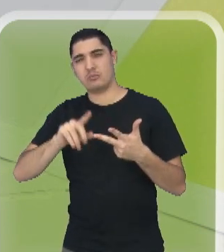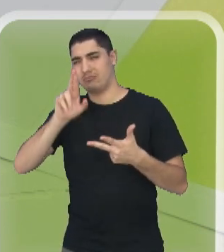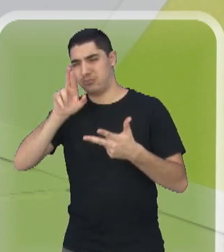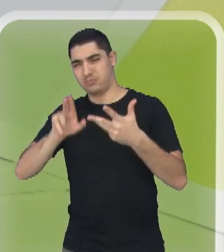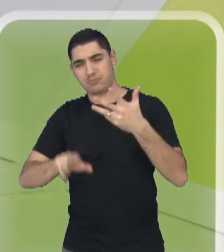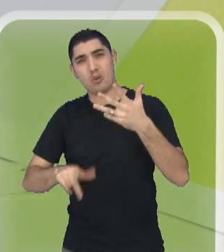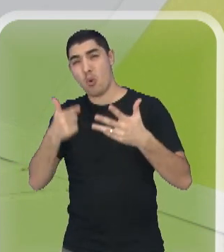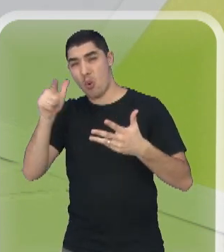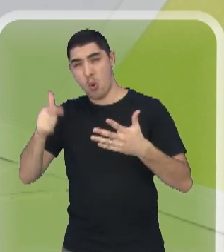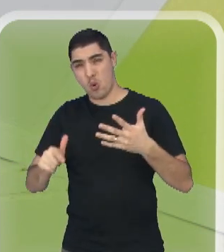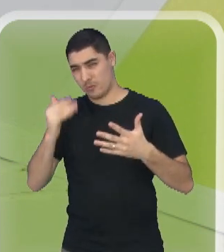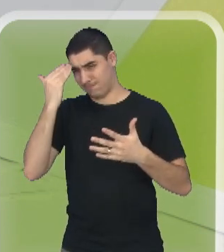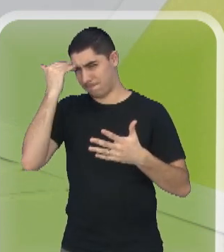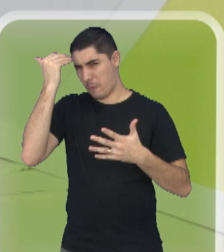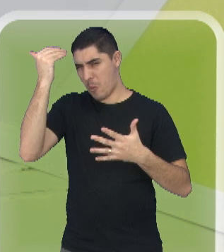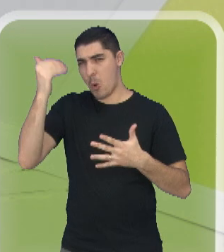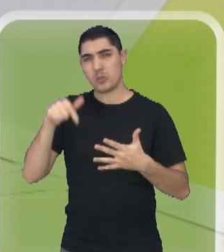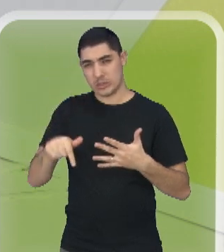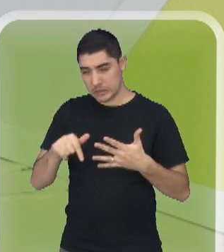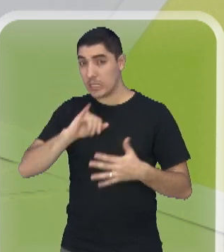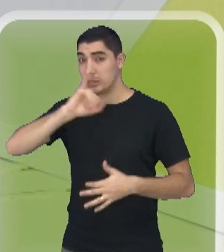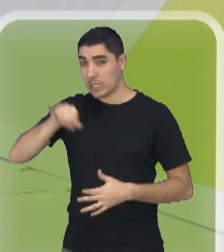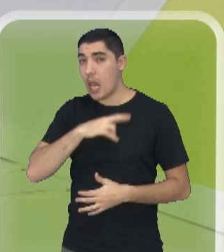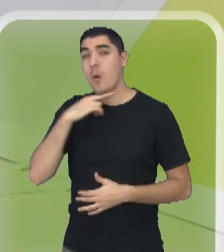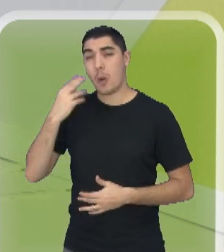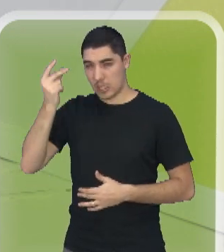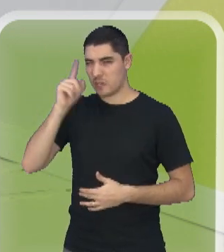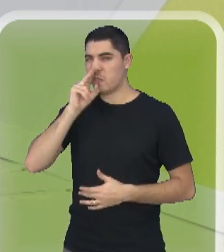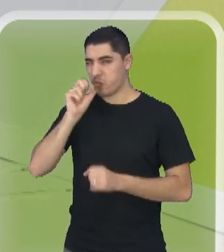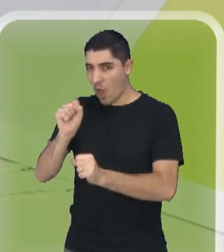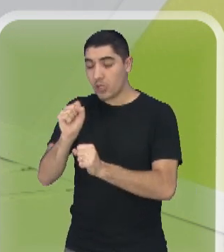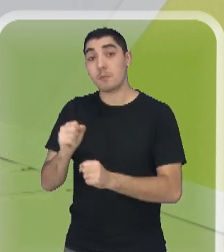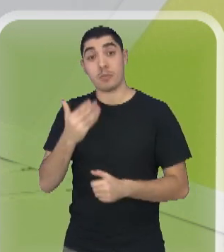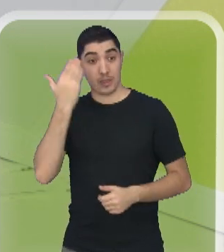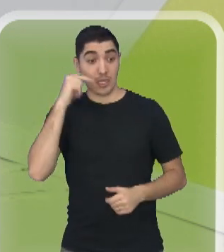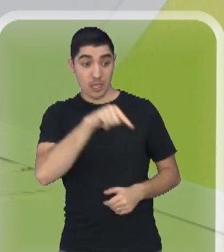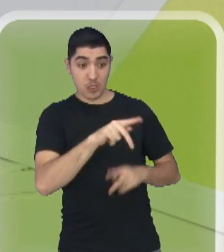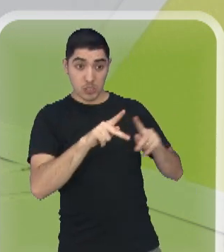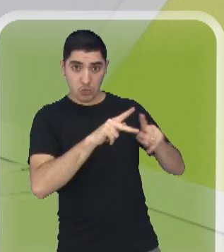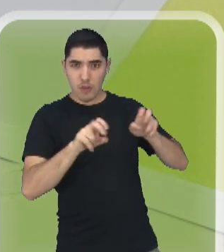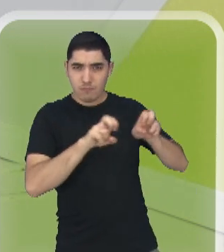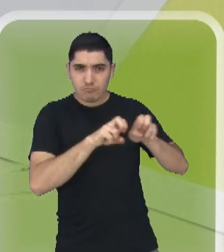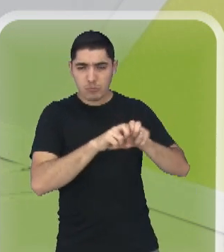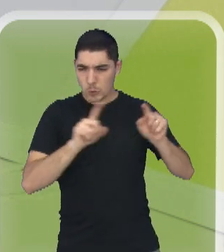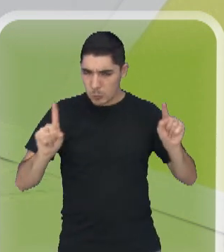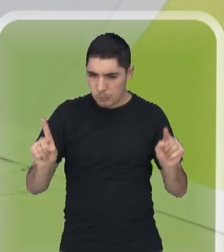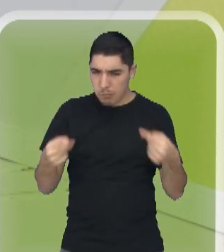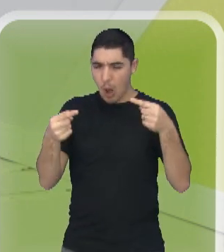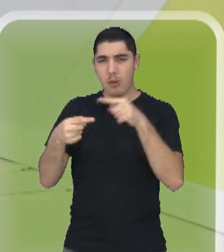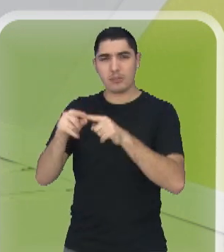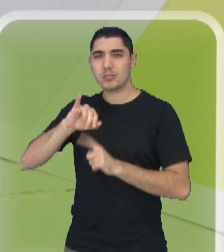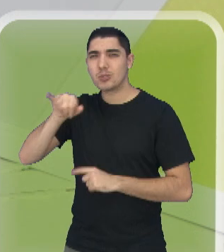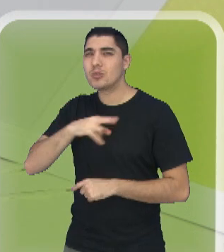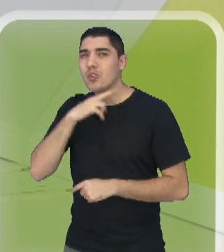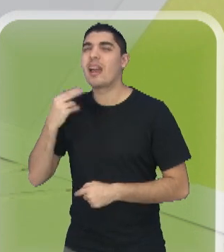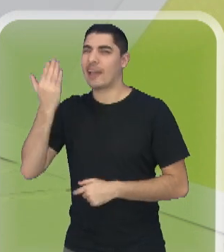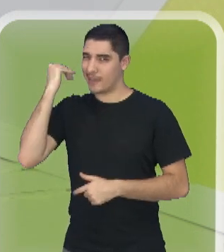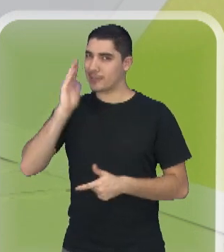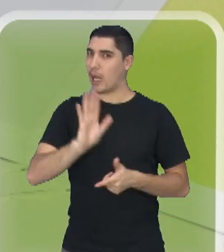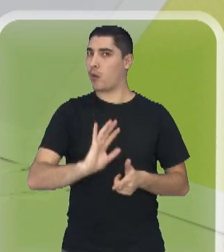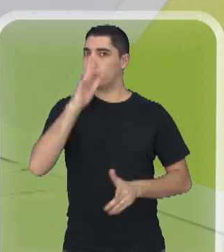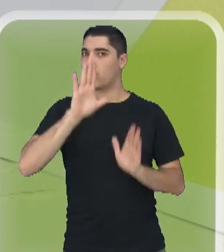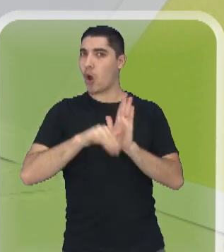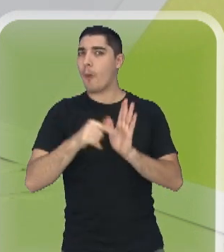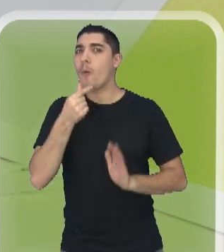entre tantos outros jogadores de futsal, era uma máquina. E o São José Futsal naquele tempo fez um grande jogo contra a equipe do Jaraguá, roubado o São José naquela época lá,